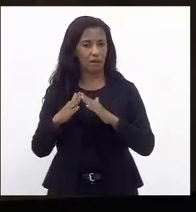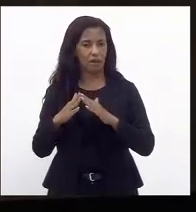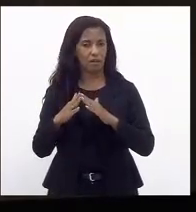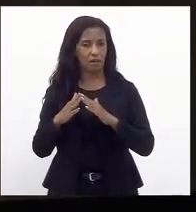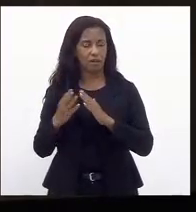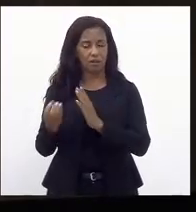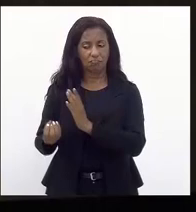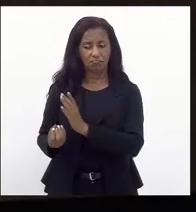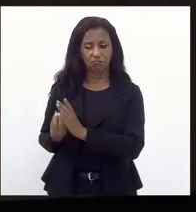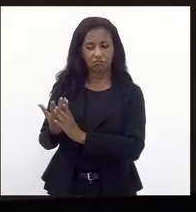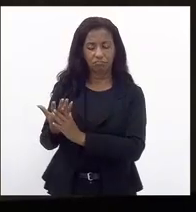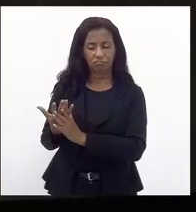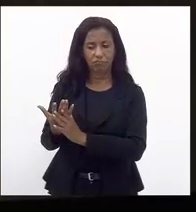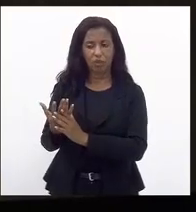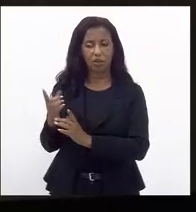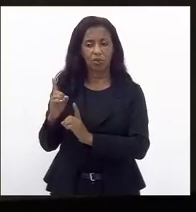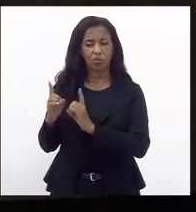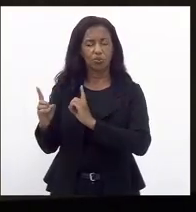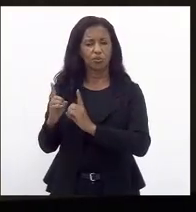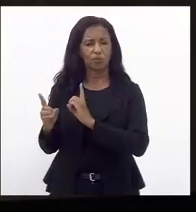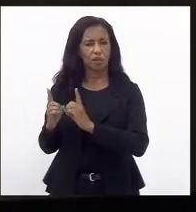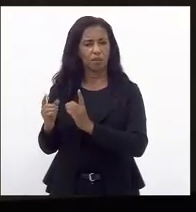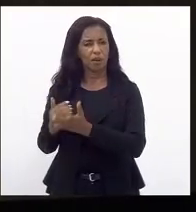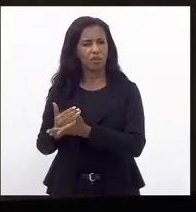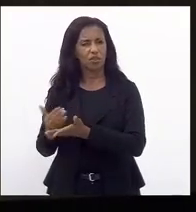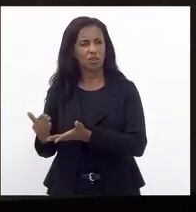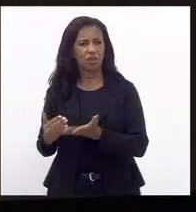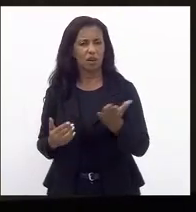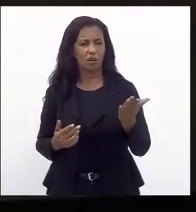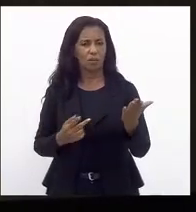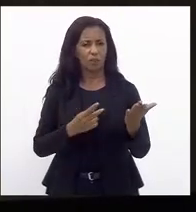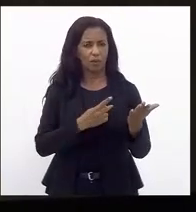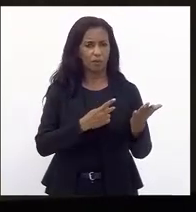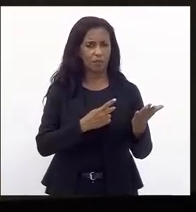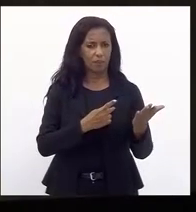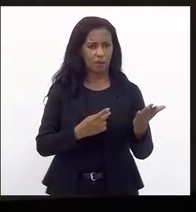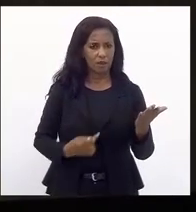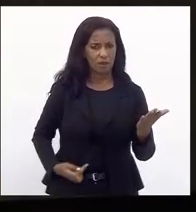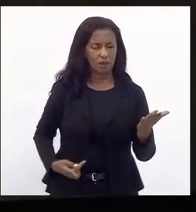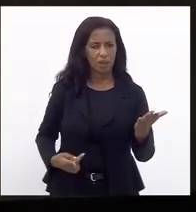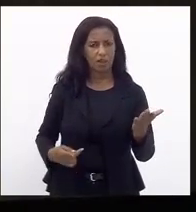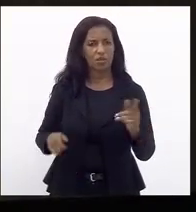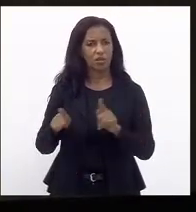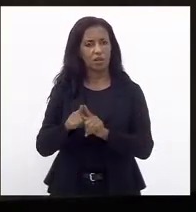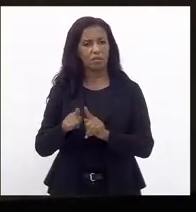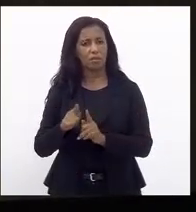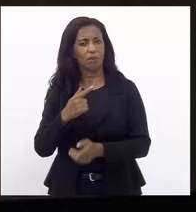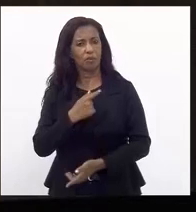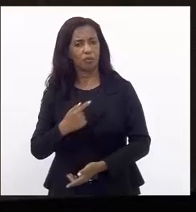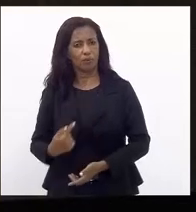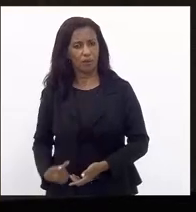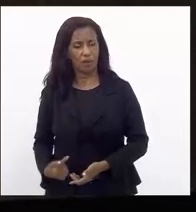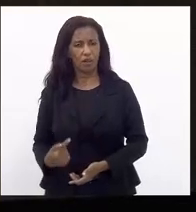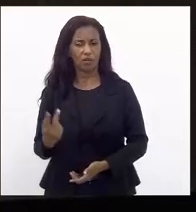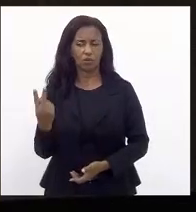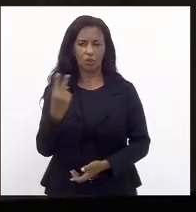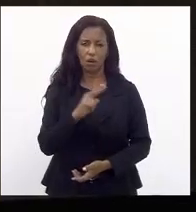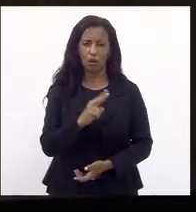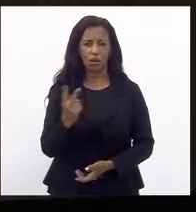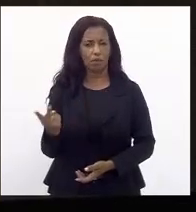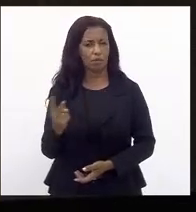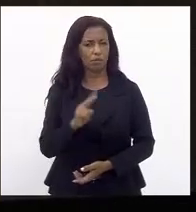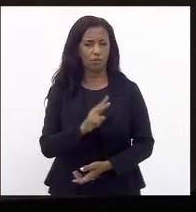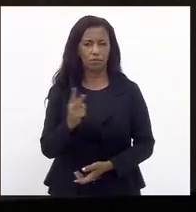para o de um debate Inicial feito por vossa excelência e pelo Governador Cláudio Castro ambos